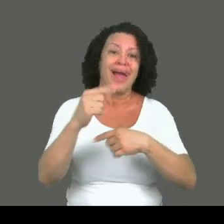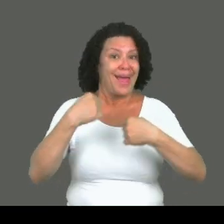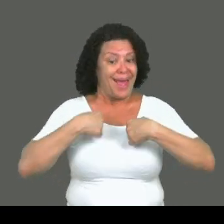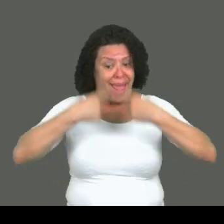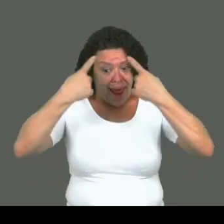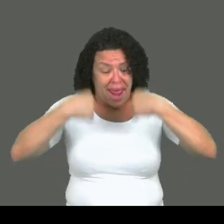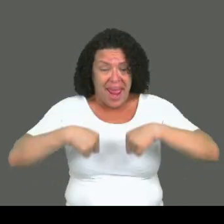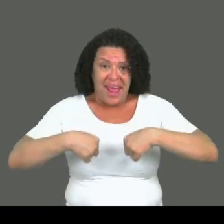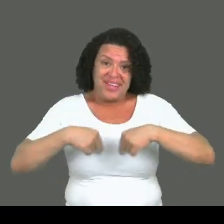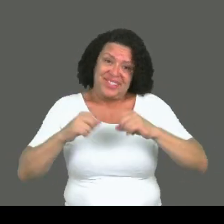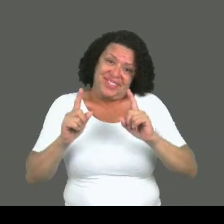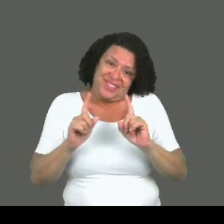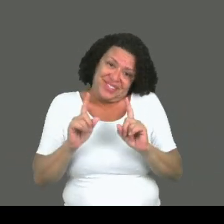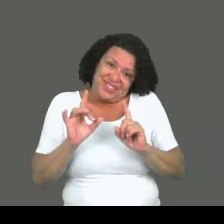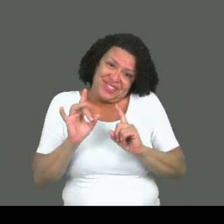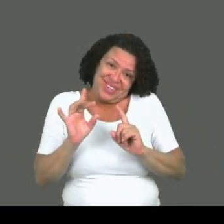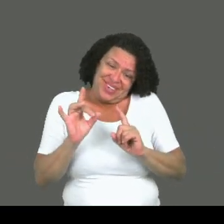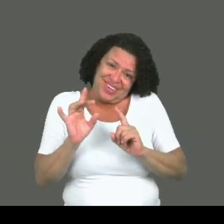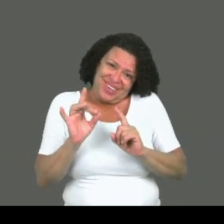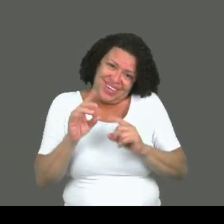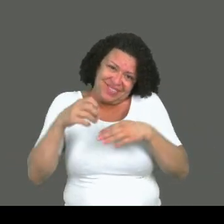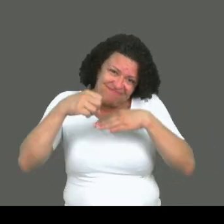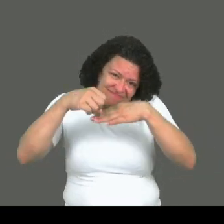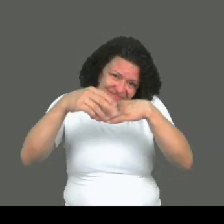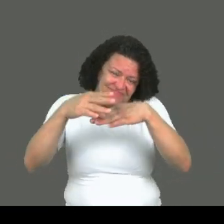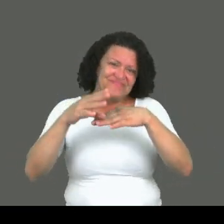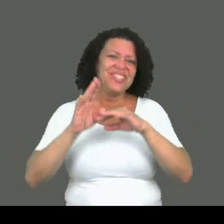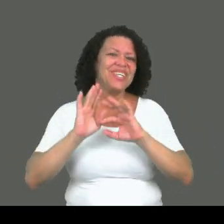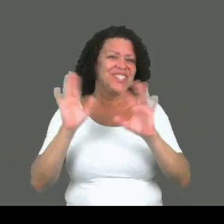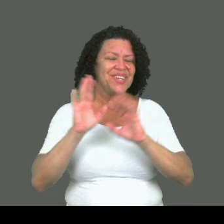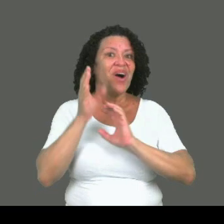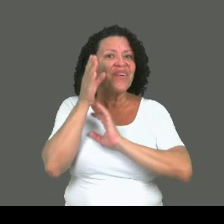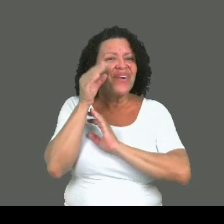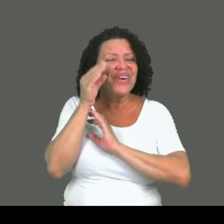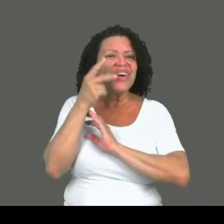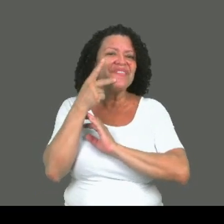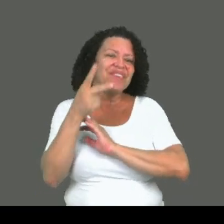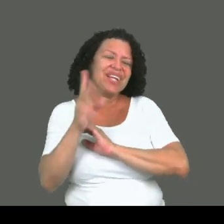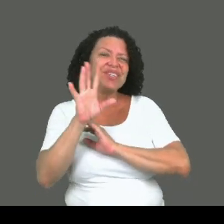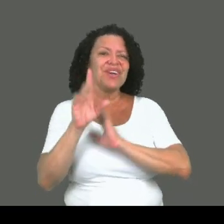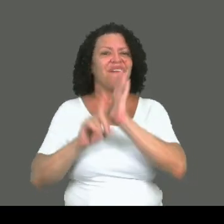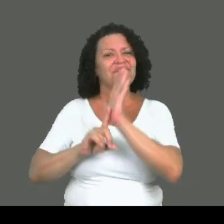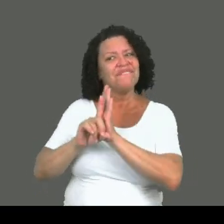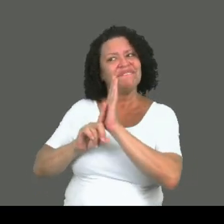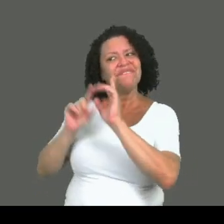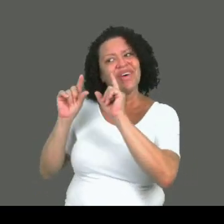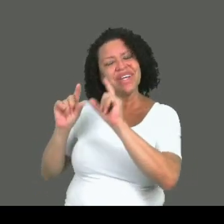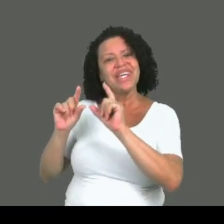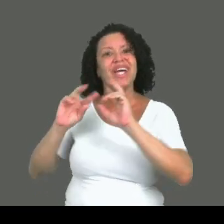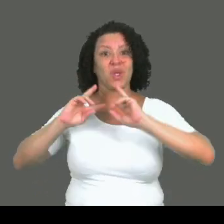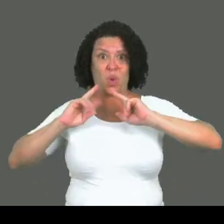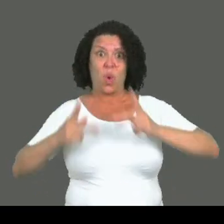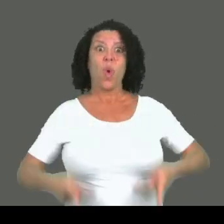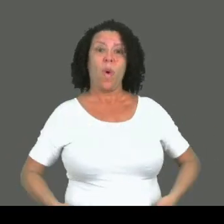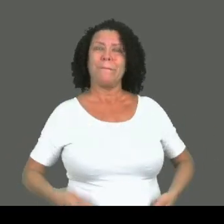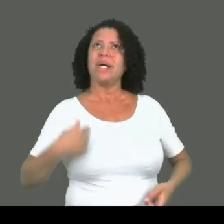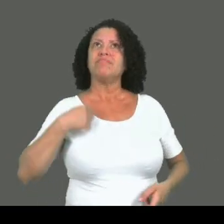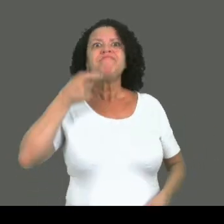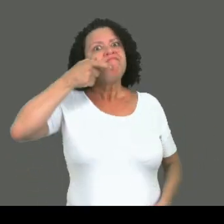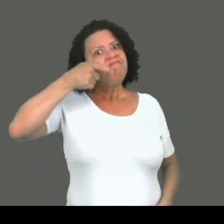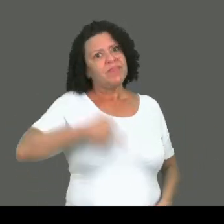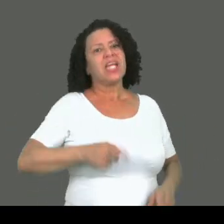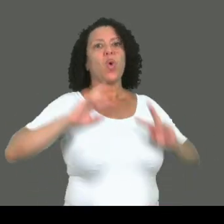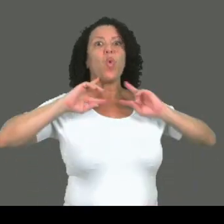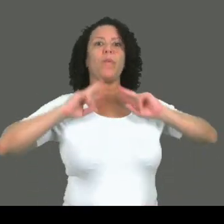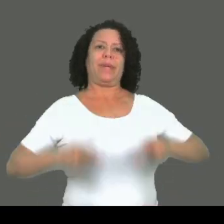e eu sou só uma curiosa no assunto do comportamento humano, né, que gosto muito, me interesso, e por